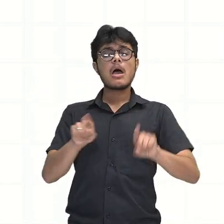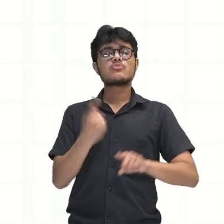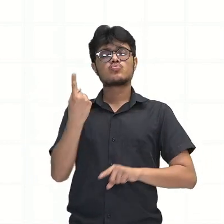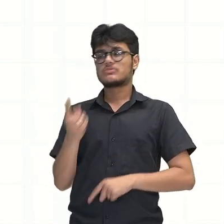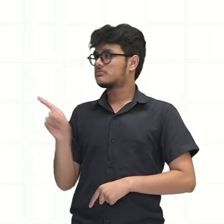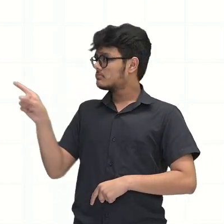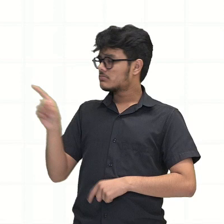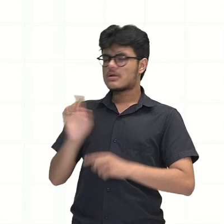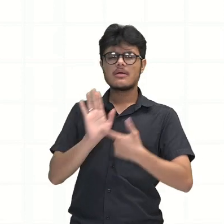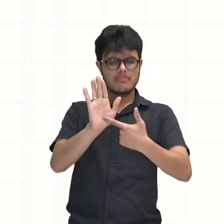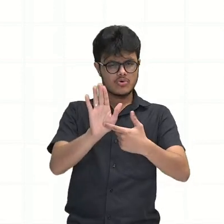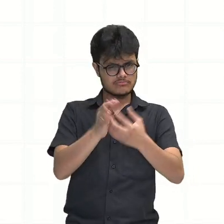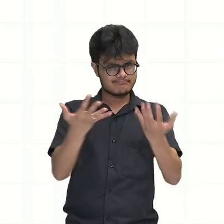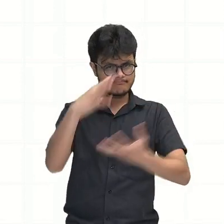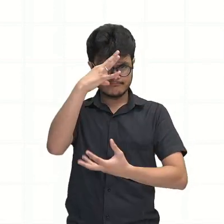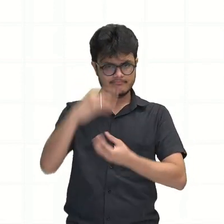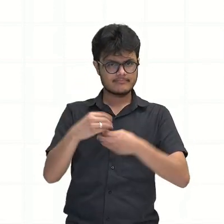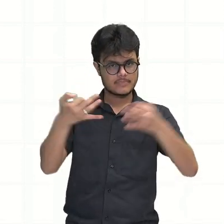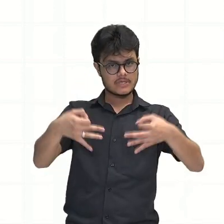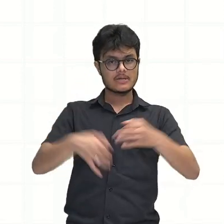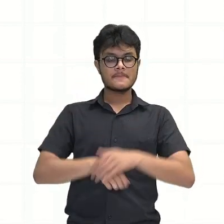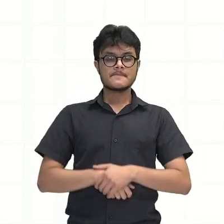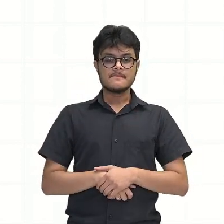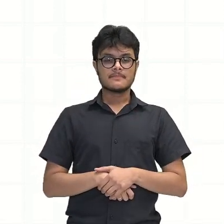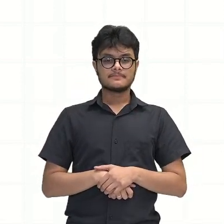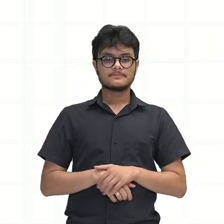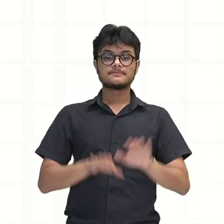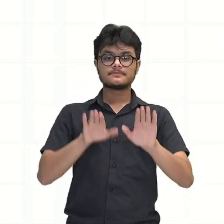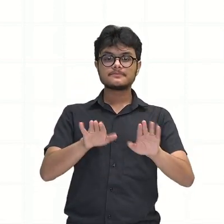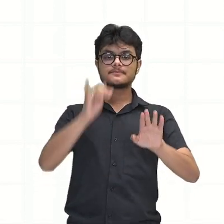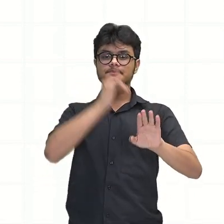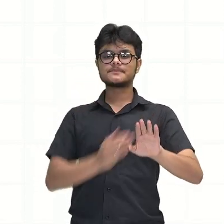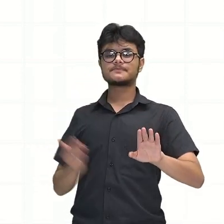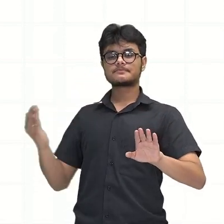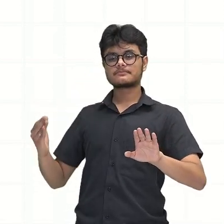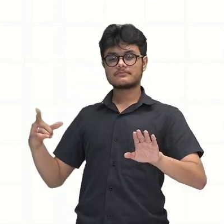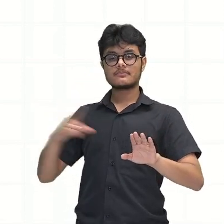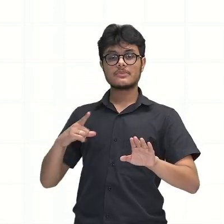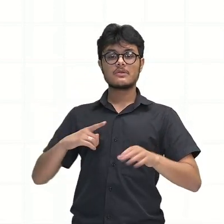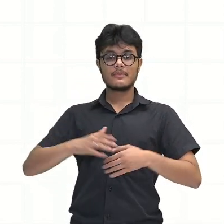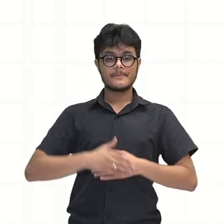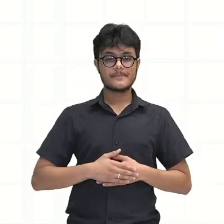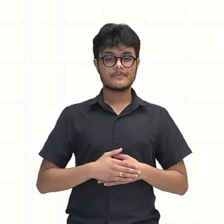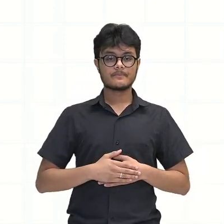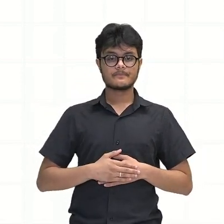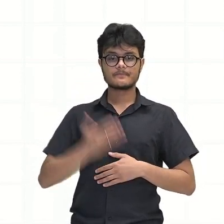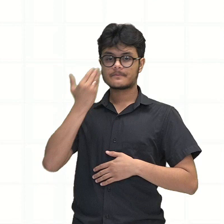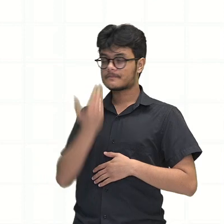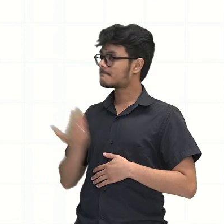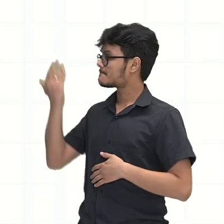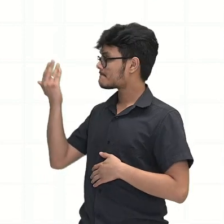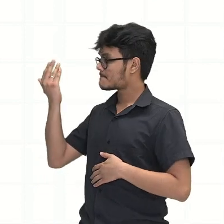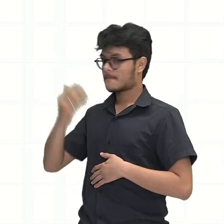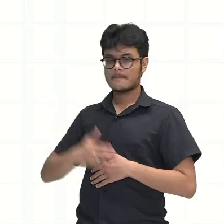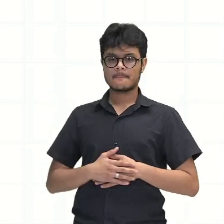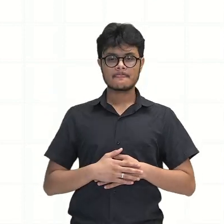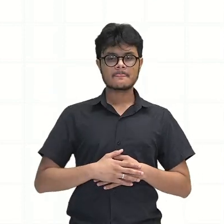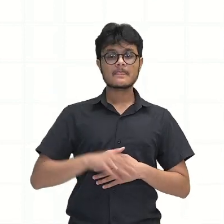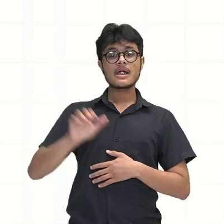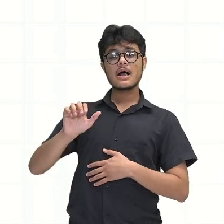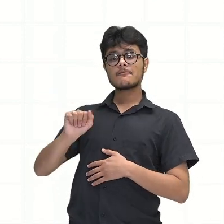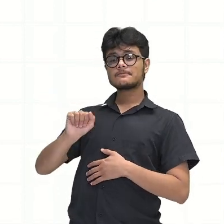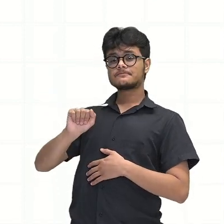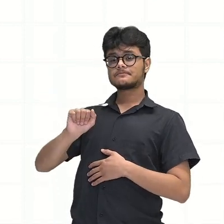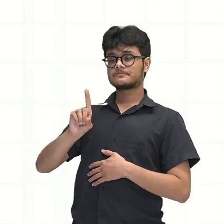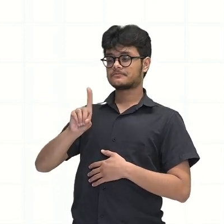a representação de um cilindro, né? Então, aqui, nós temos a válvula de admissão. A válvula de